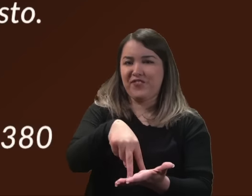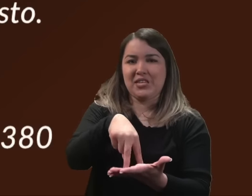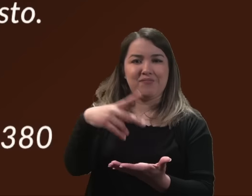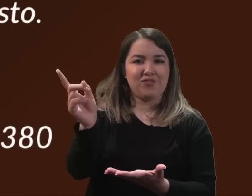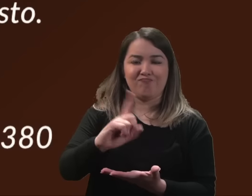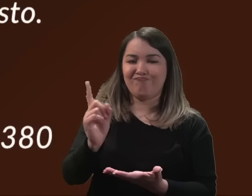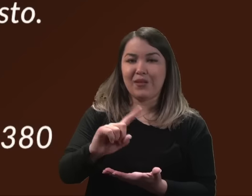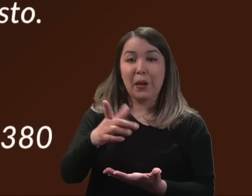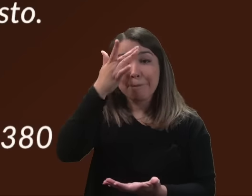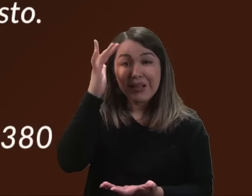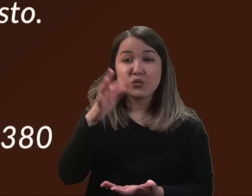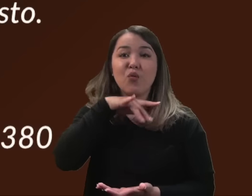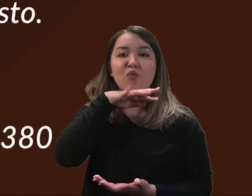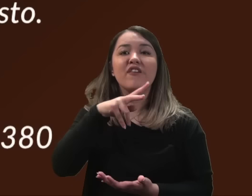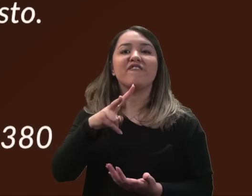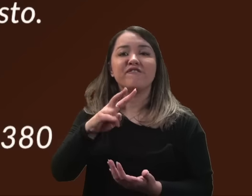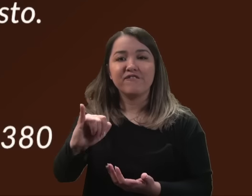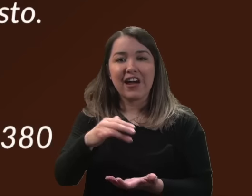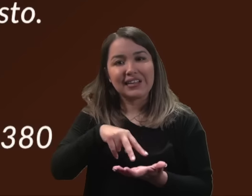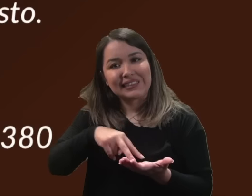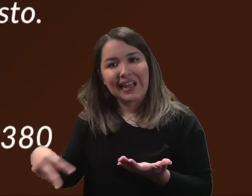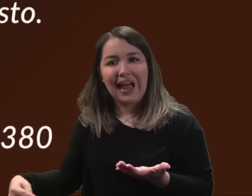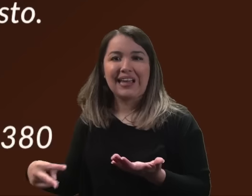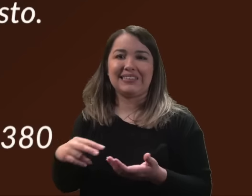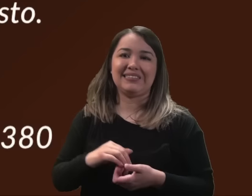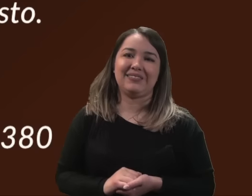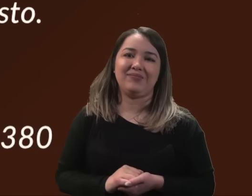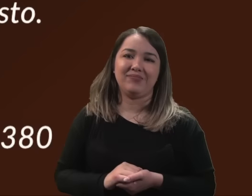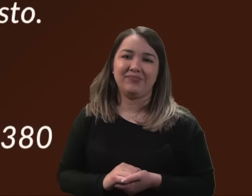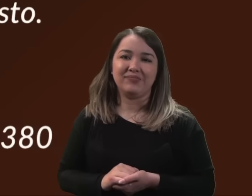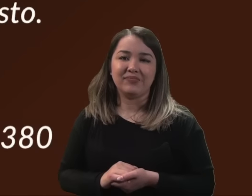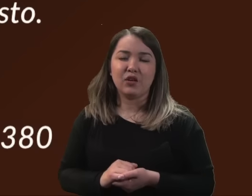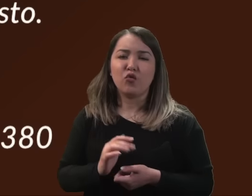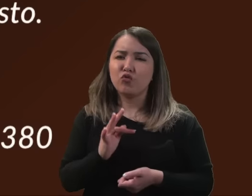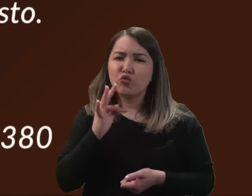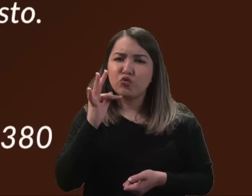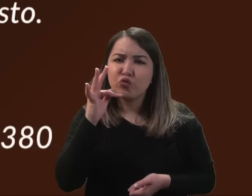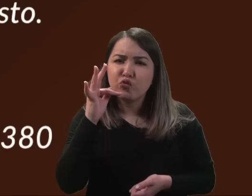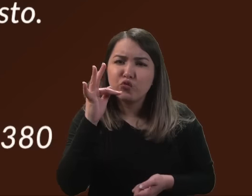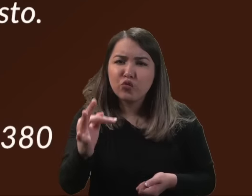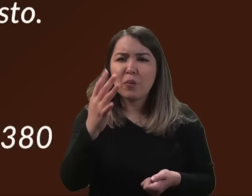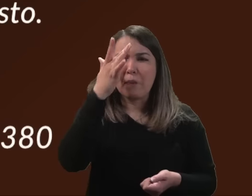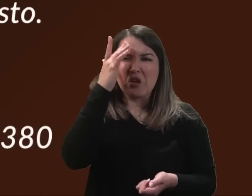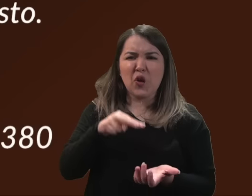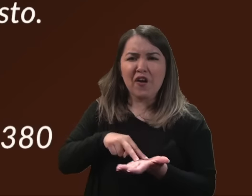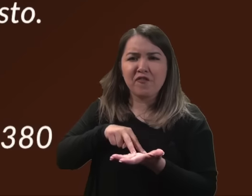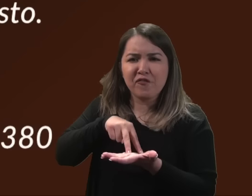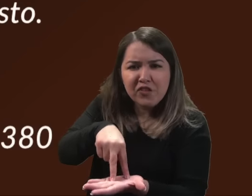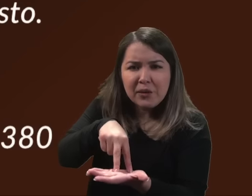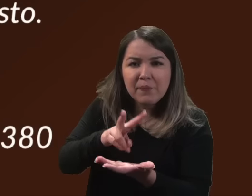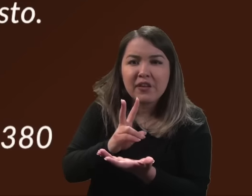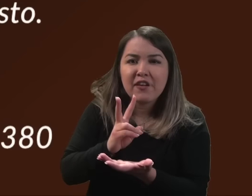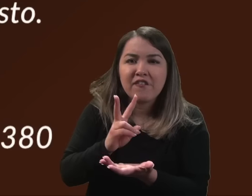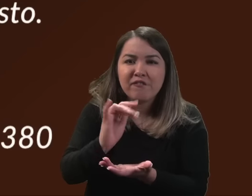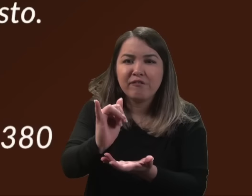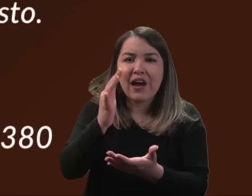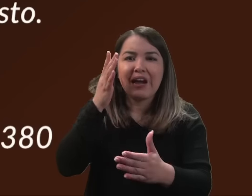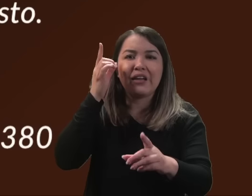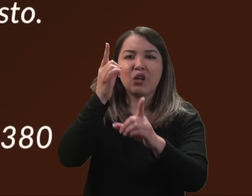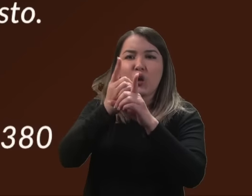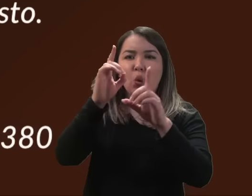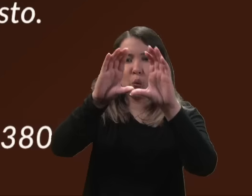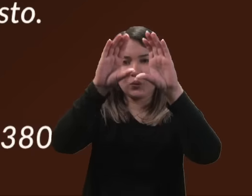testamunho será encontrado com os leais e fiéis sem mácula nem ruga nem pecado sem engano em sua boca